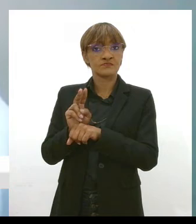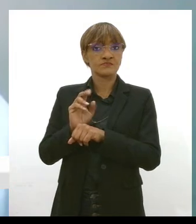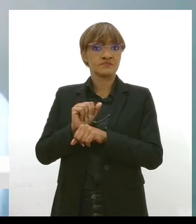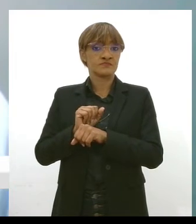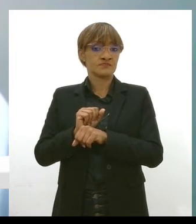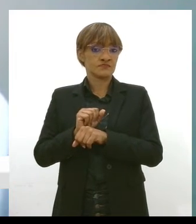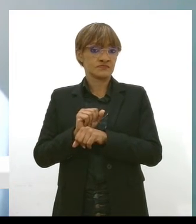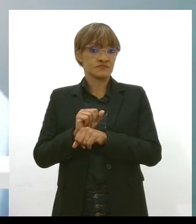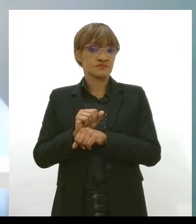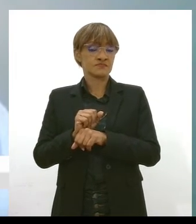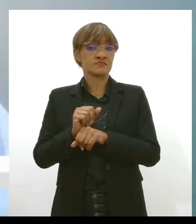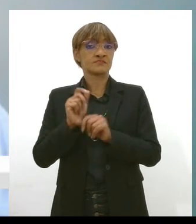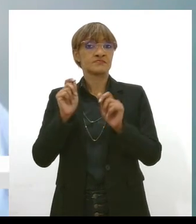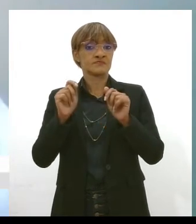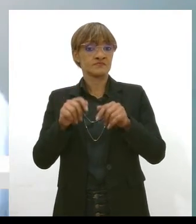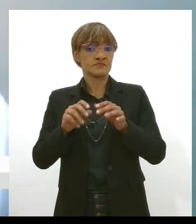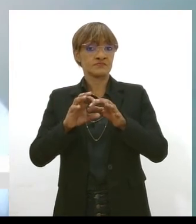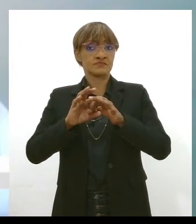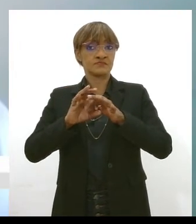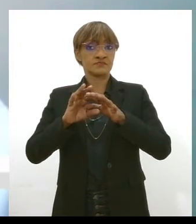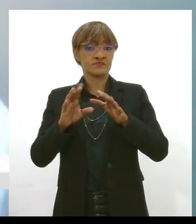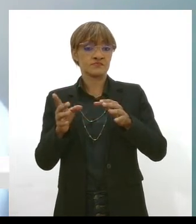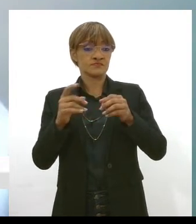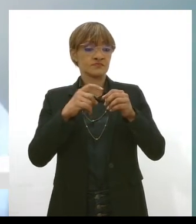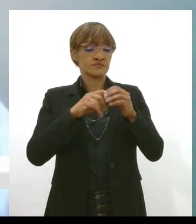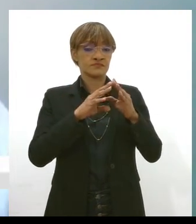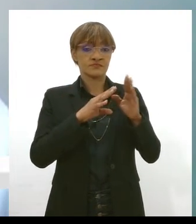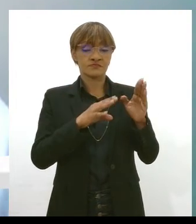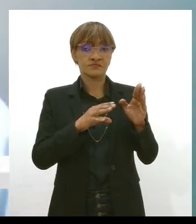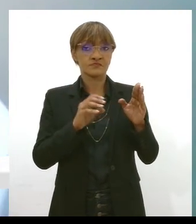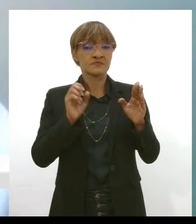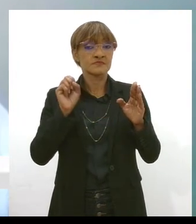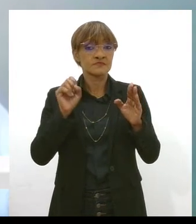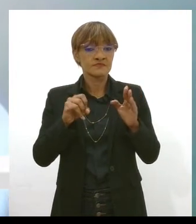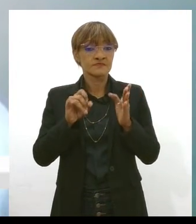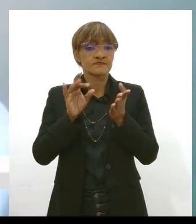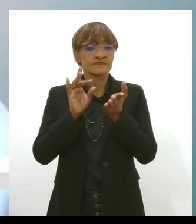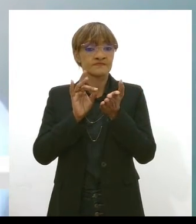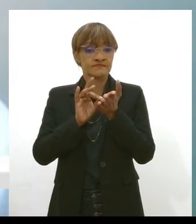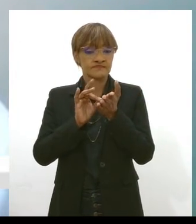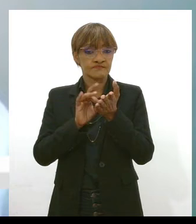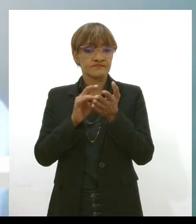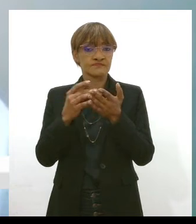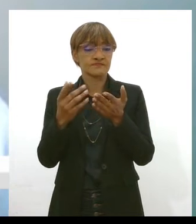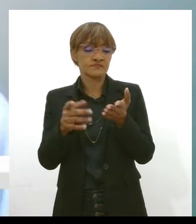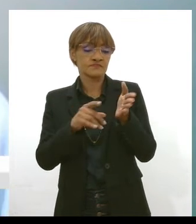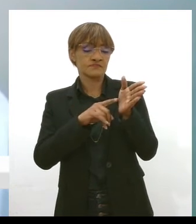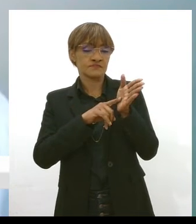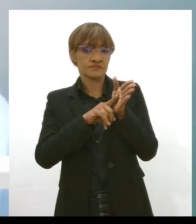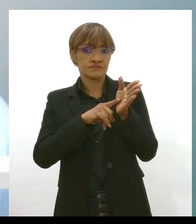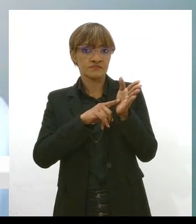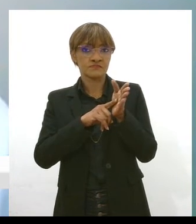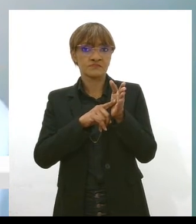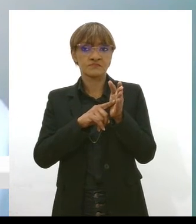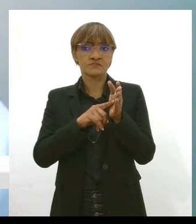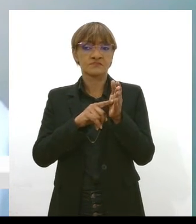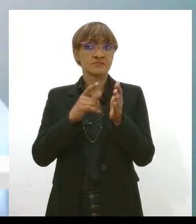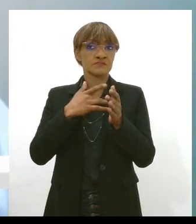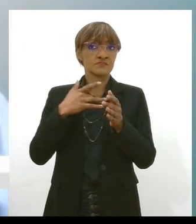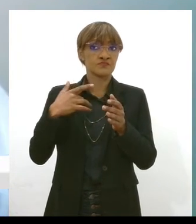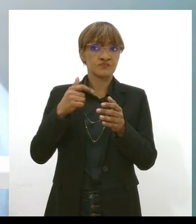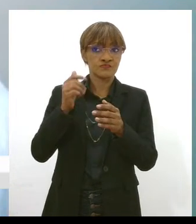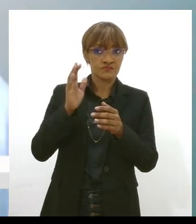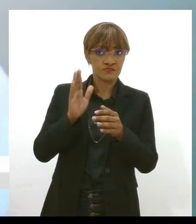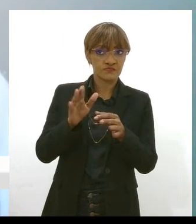do CAISME quando realmente fizer um exame que tiver tudo, né, sem alteração